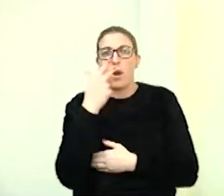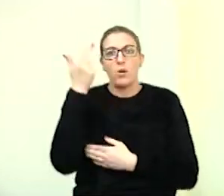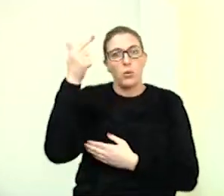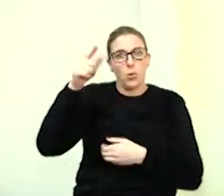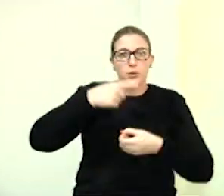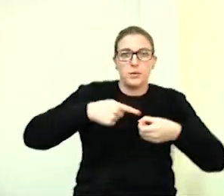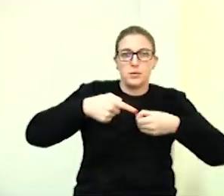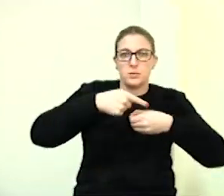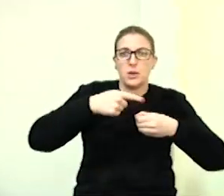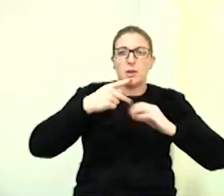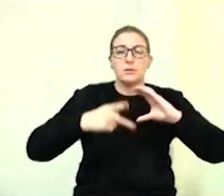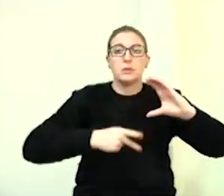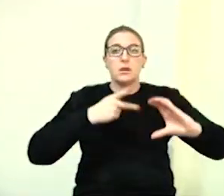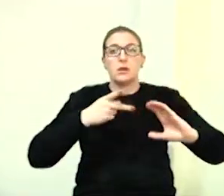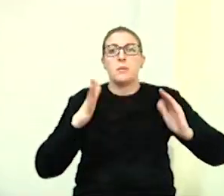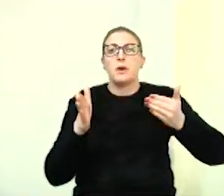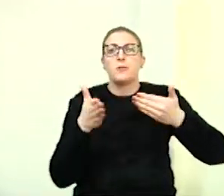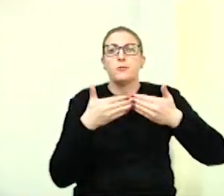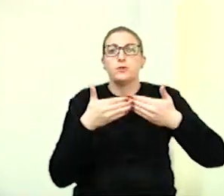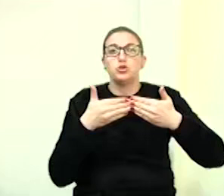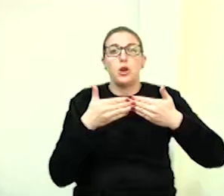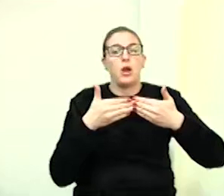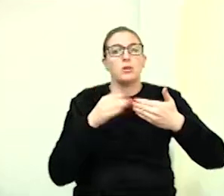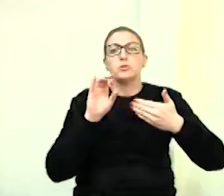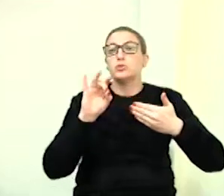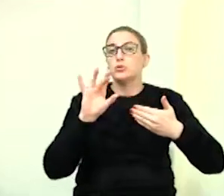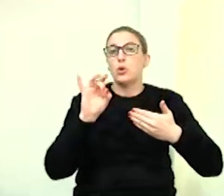restrito a poucas pessoas que procuram a gente.